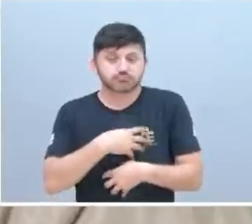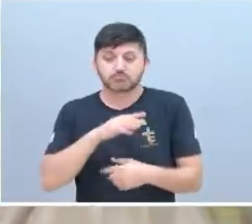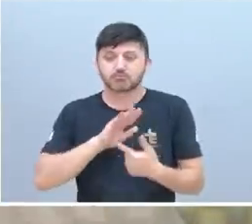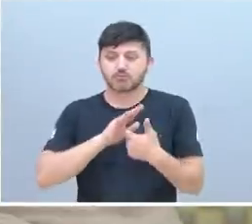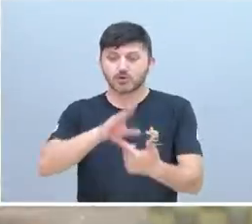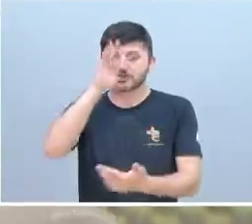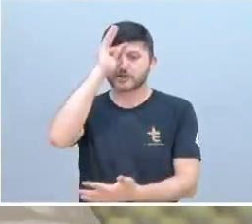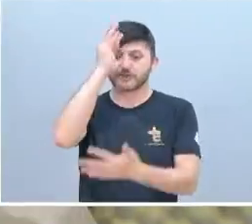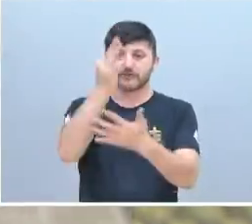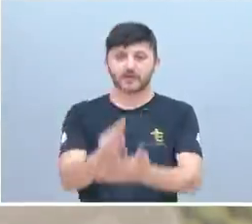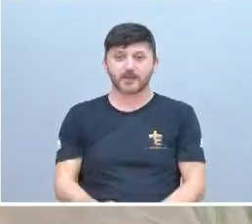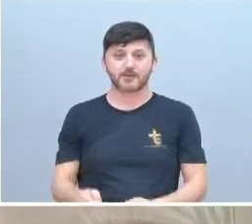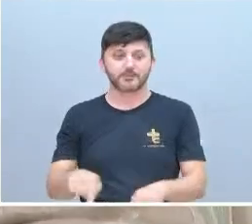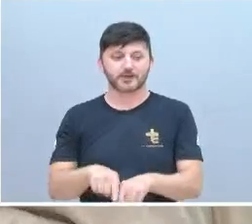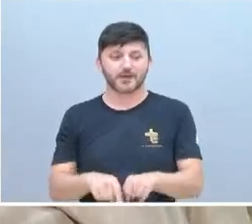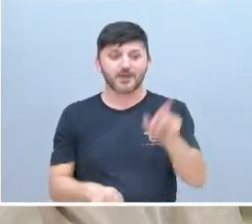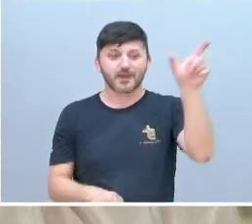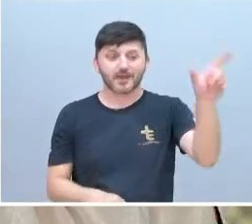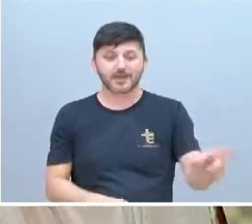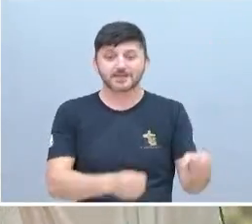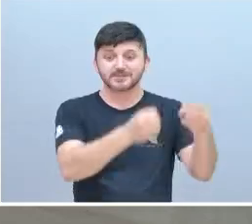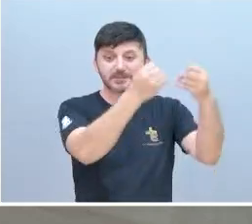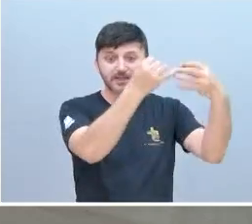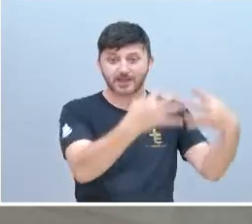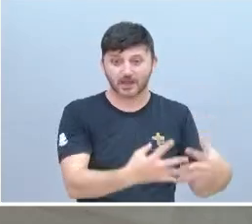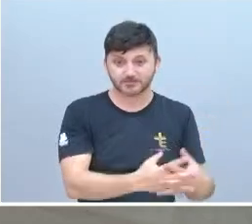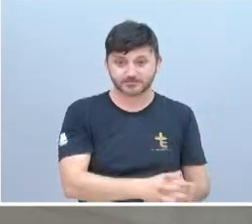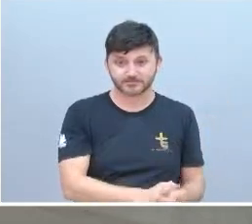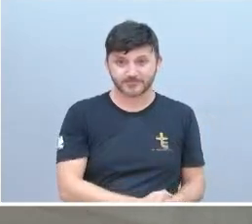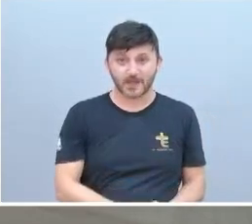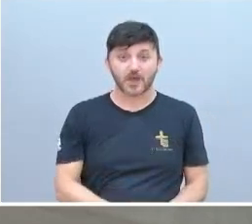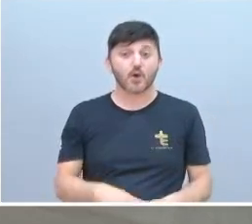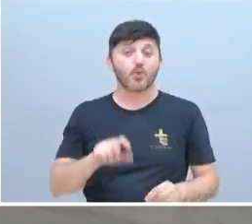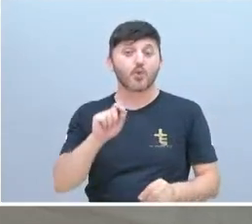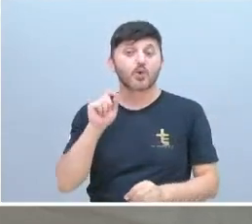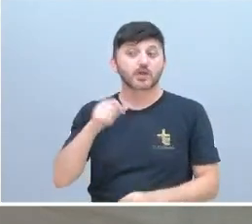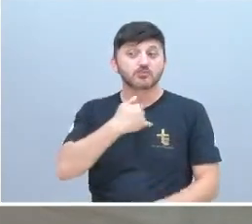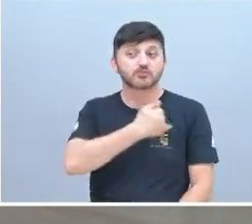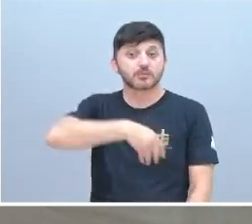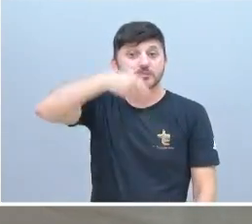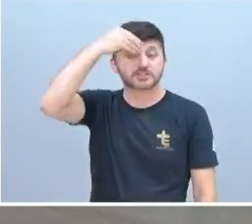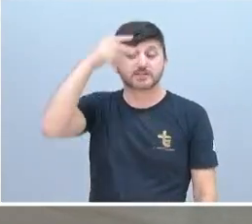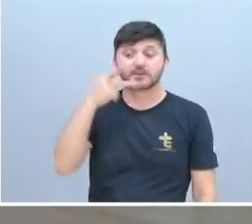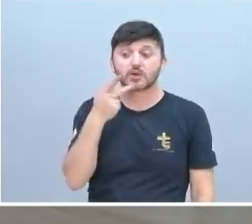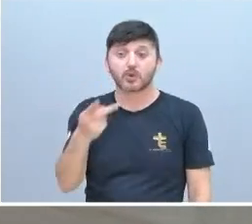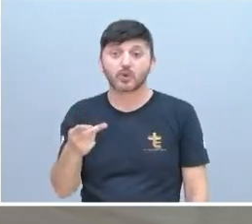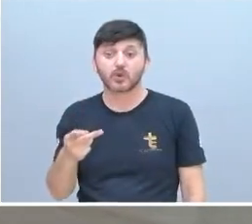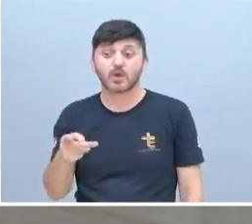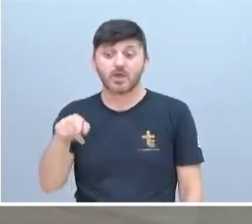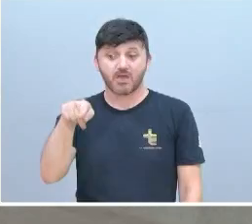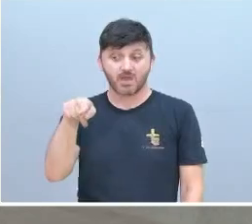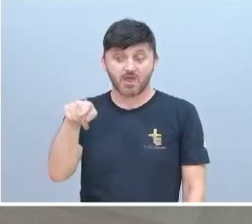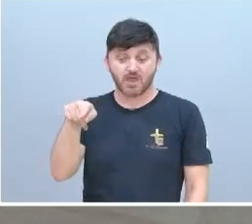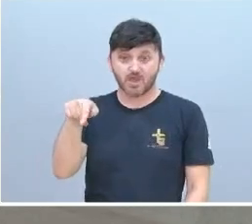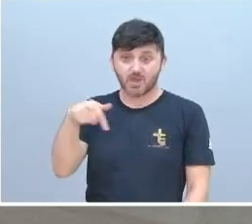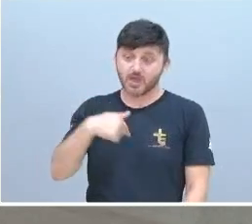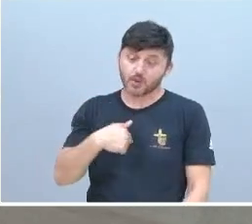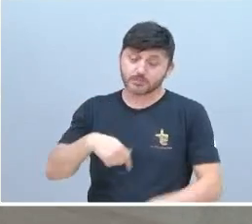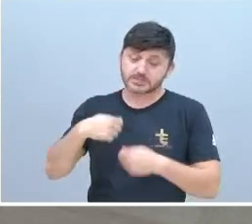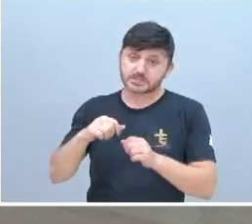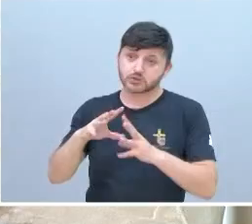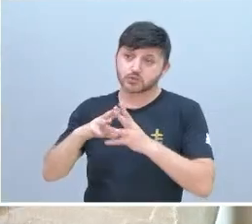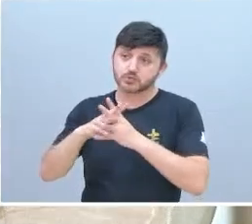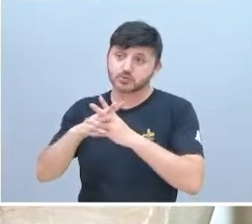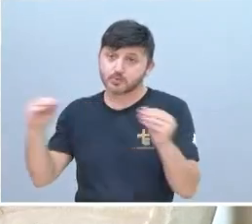devíamos lembrar de João que eu desapareça e o Cristo apareça em mim. Nesse primeiro aspecto, eu queria